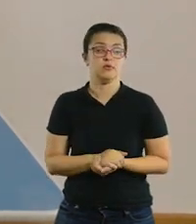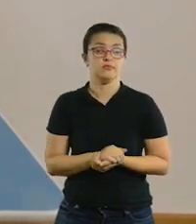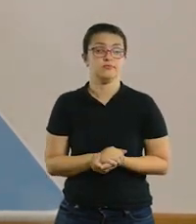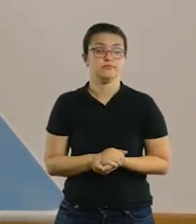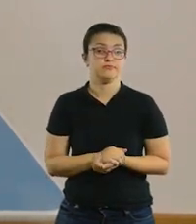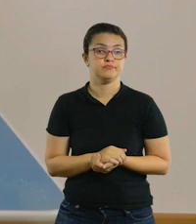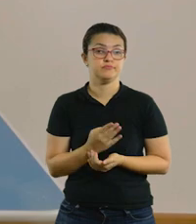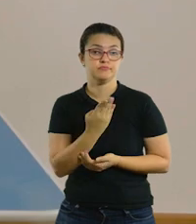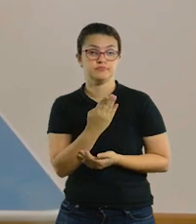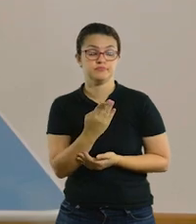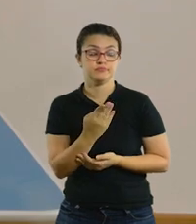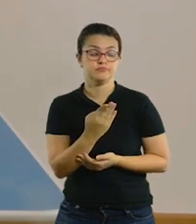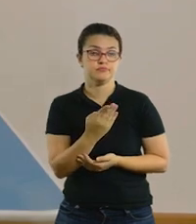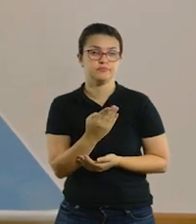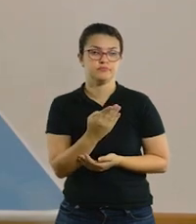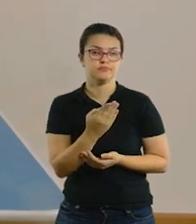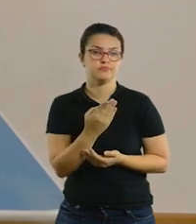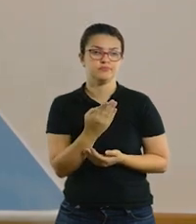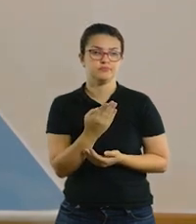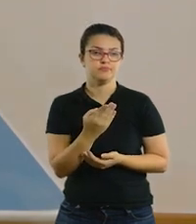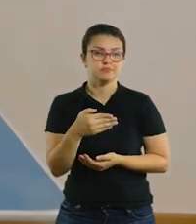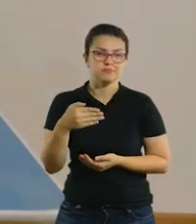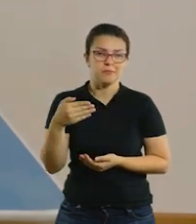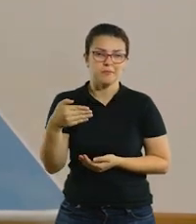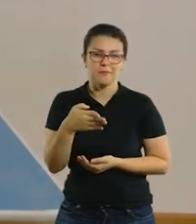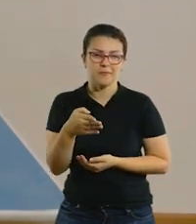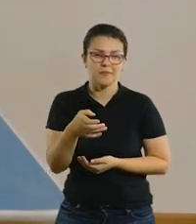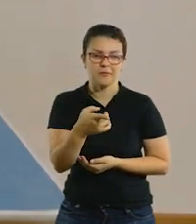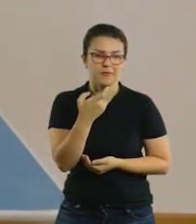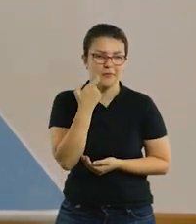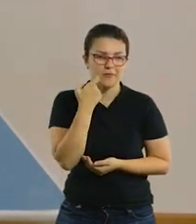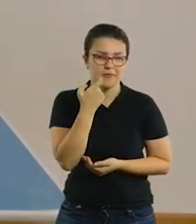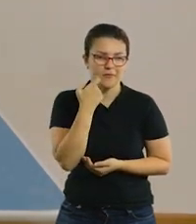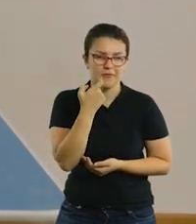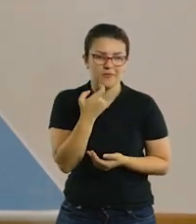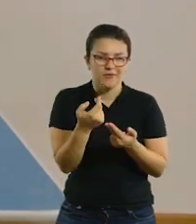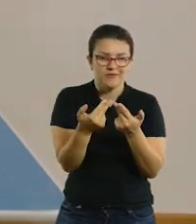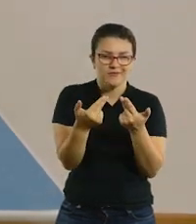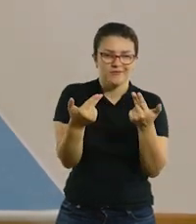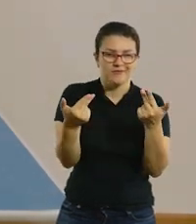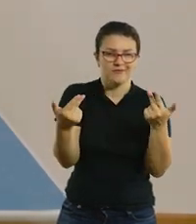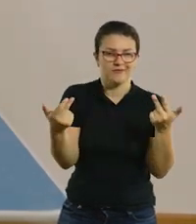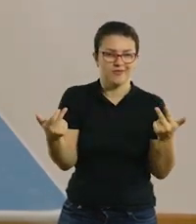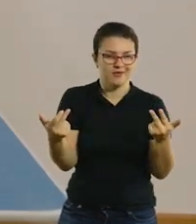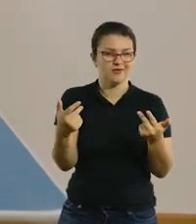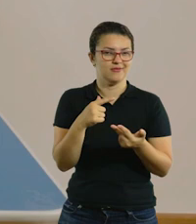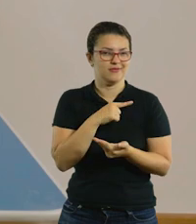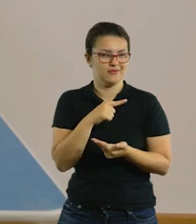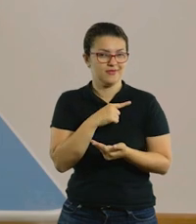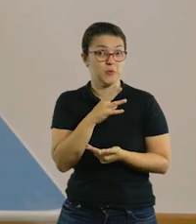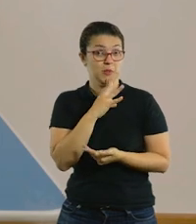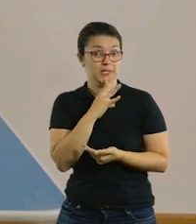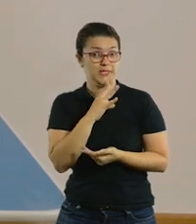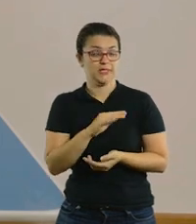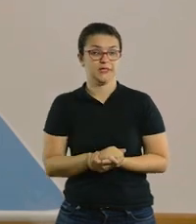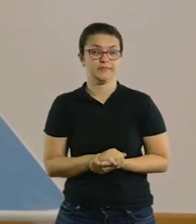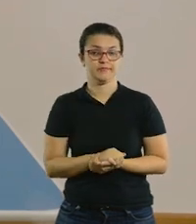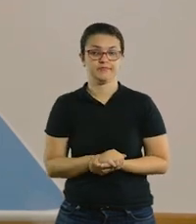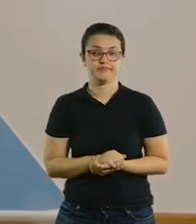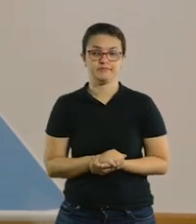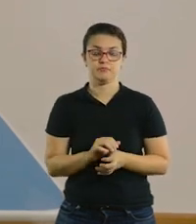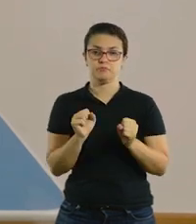sobre animais marinhos. Alguns animais marinhos que nós conhecemos, né? Por exemplo, vocês